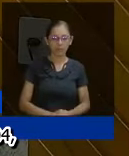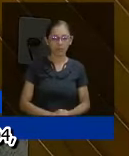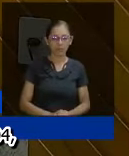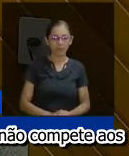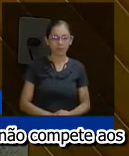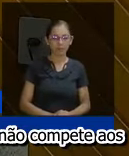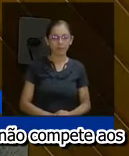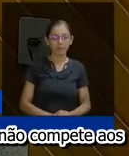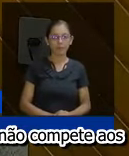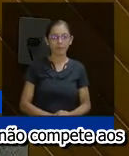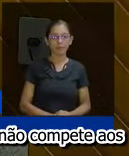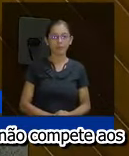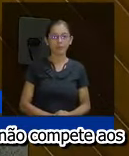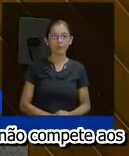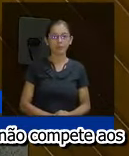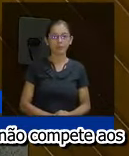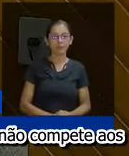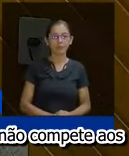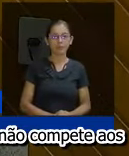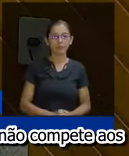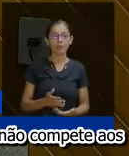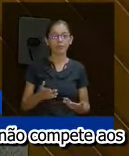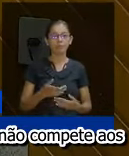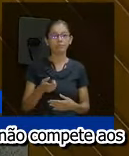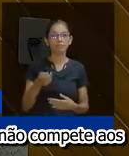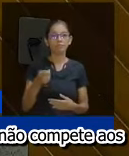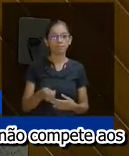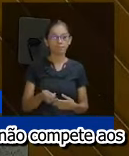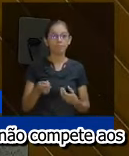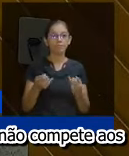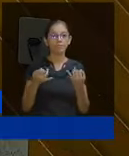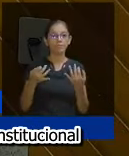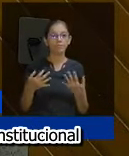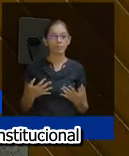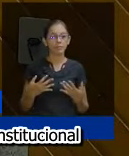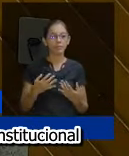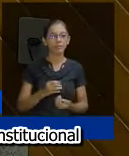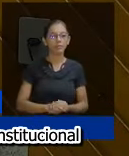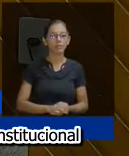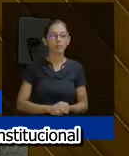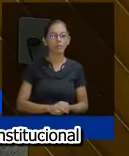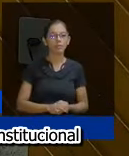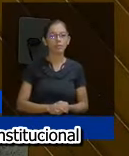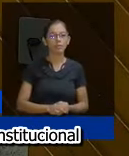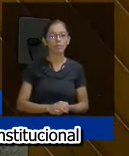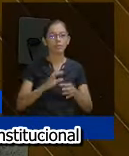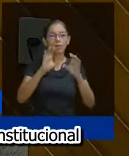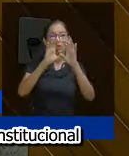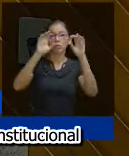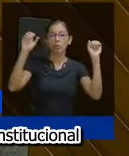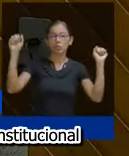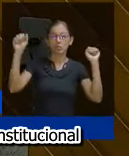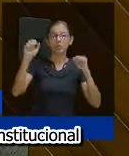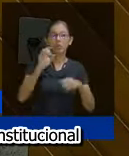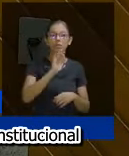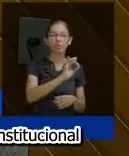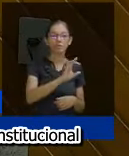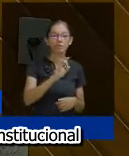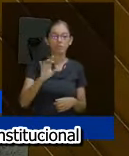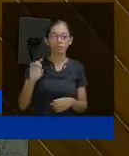do Supremo Tribunal, que ele diz o seguinte: nesse julgado ele diz que não compete aos tribunais de contas o exercício de sua